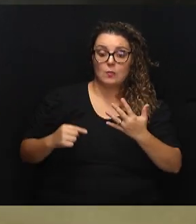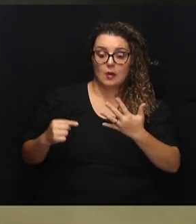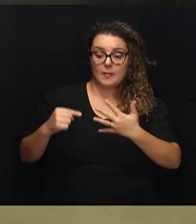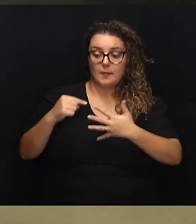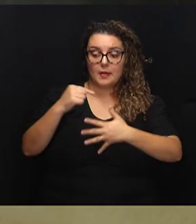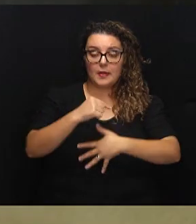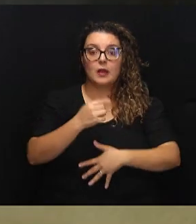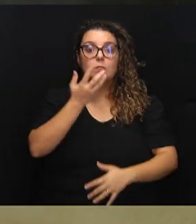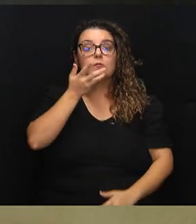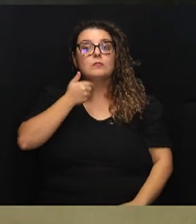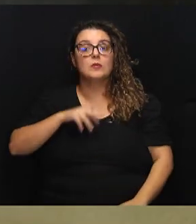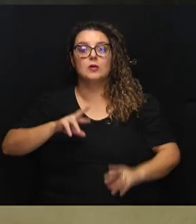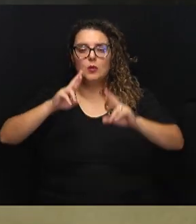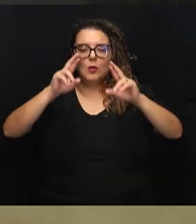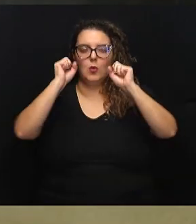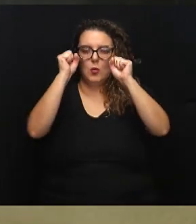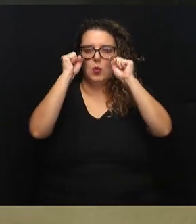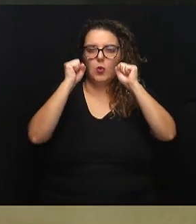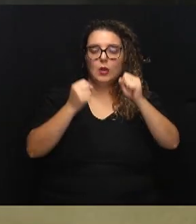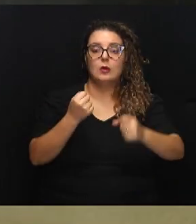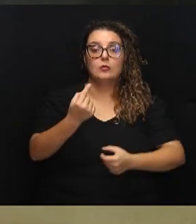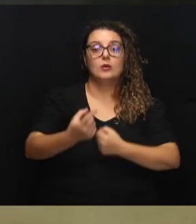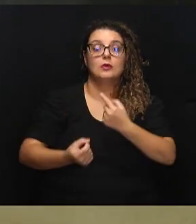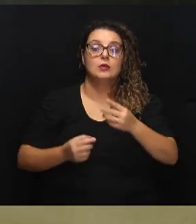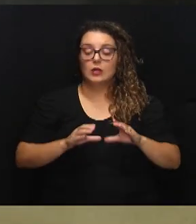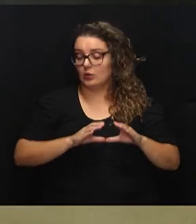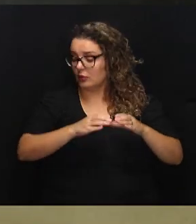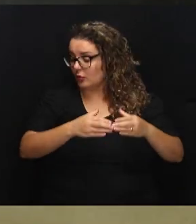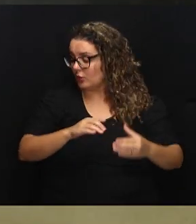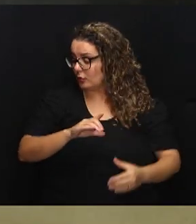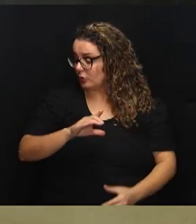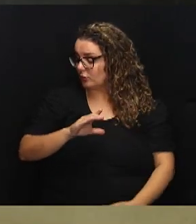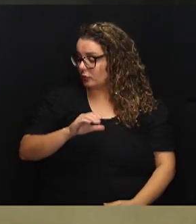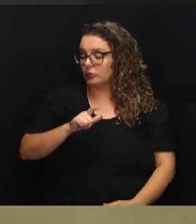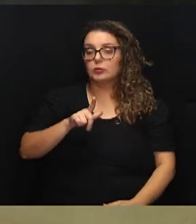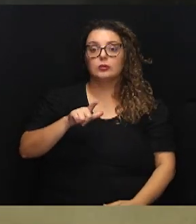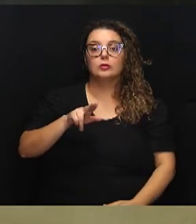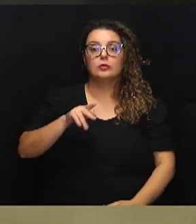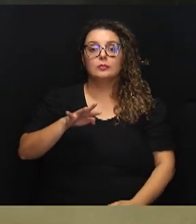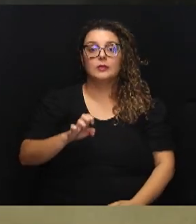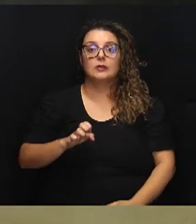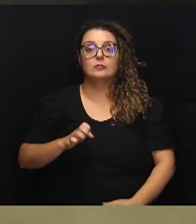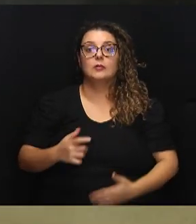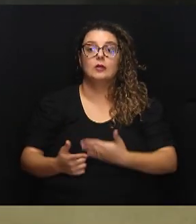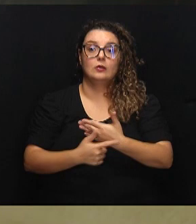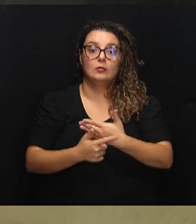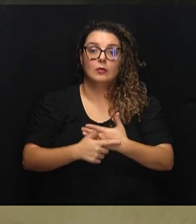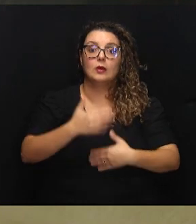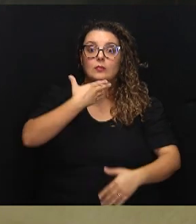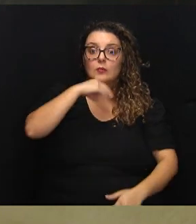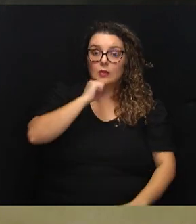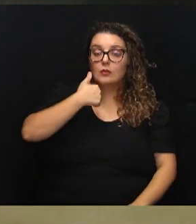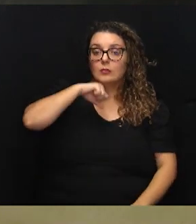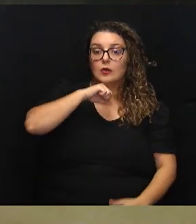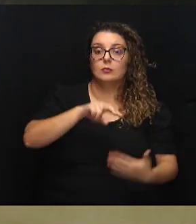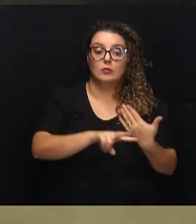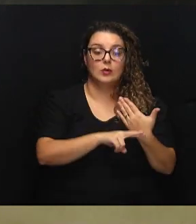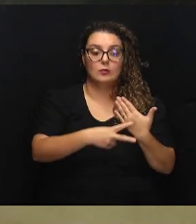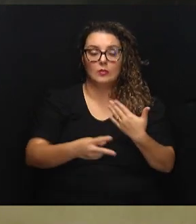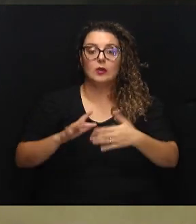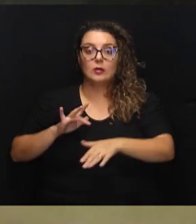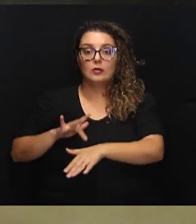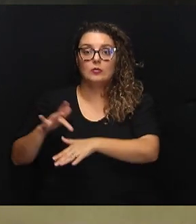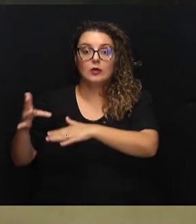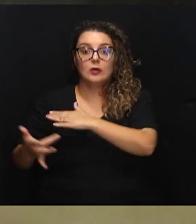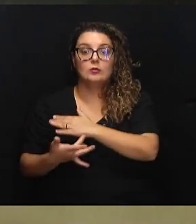uma criança a torcer por determinado clube, considerando aí o papel dos pais, o impacto da mídia e a